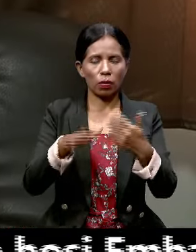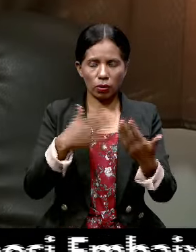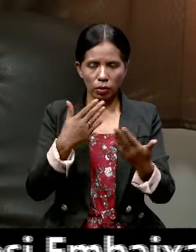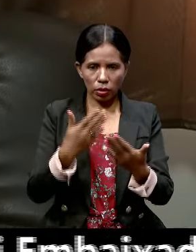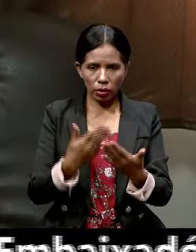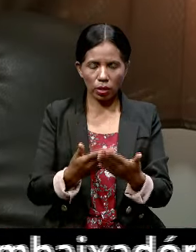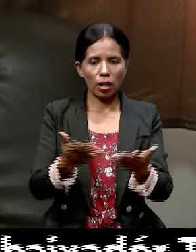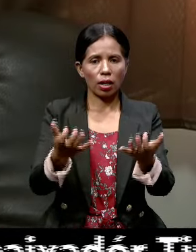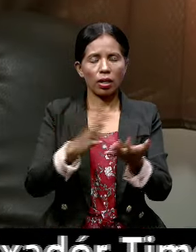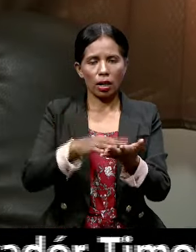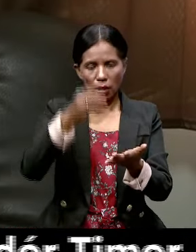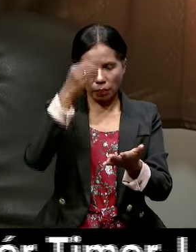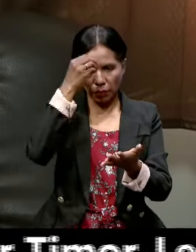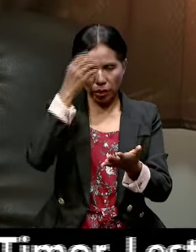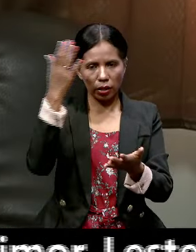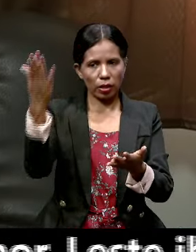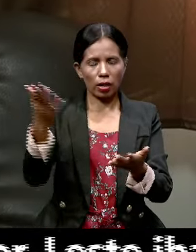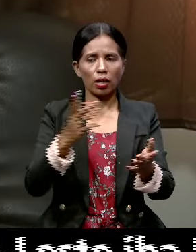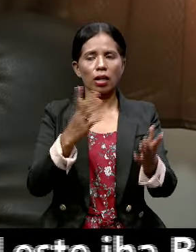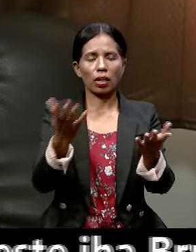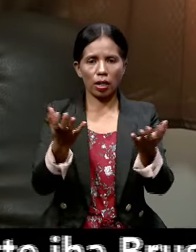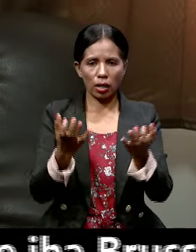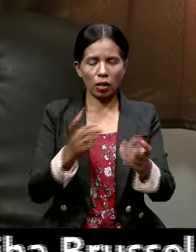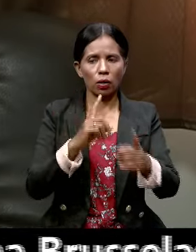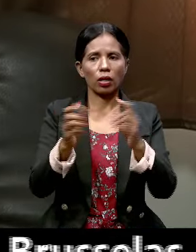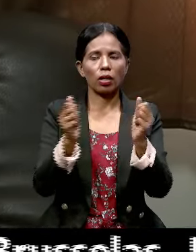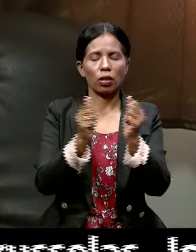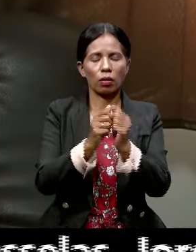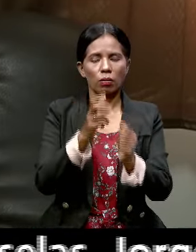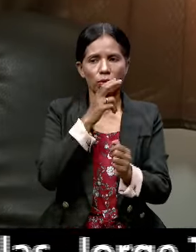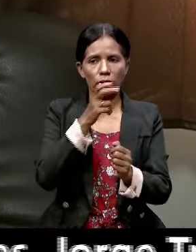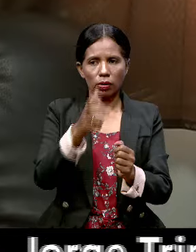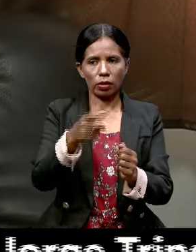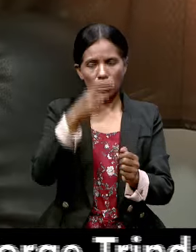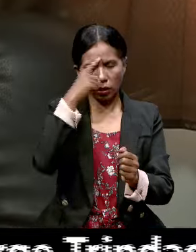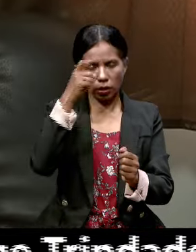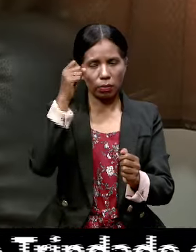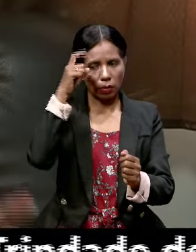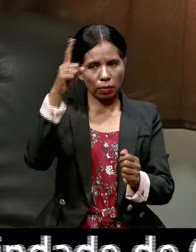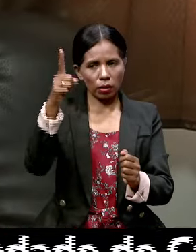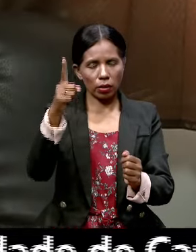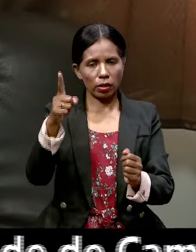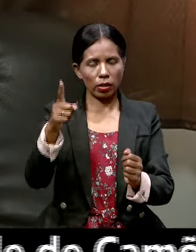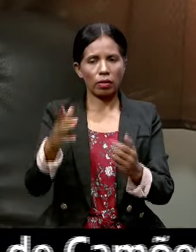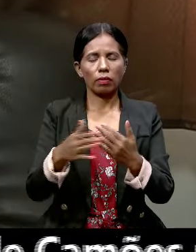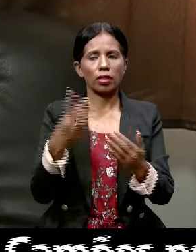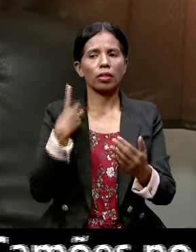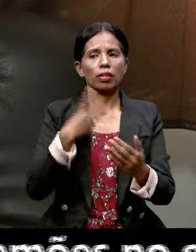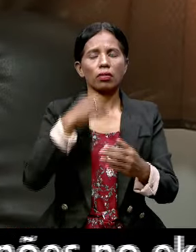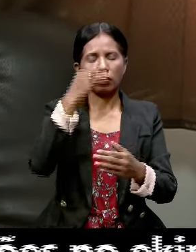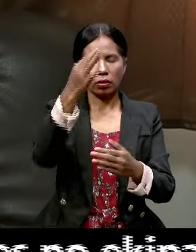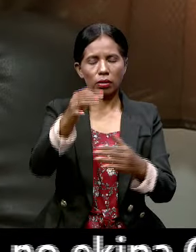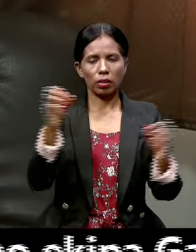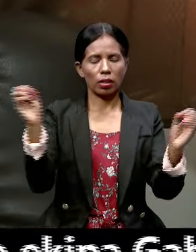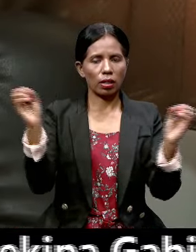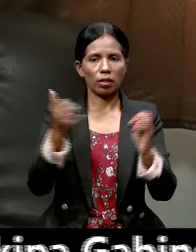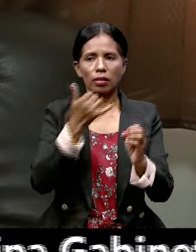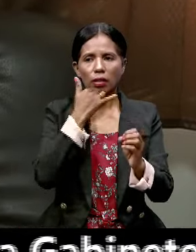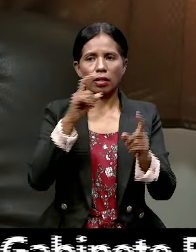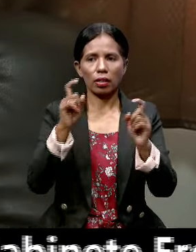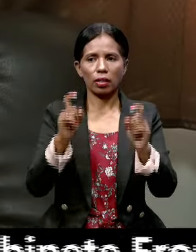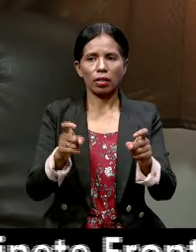desejo aprender, né, a cara qual é português, tam compreende onde facilita ba o ene la ya faila mas idane tem